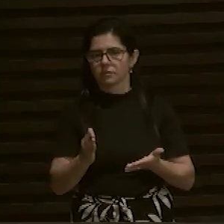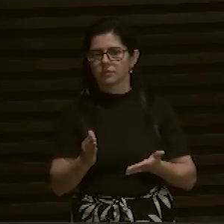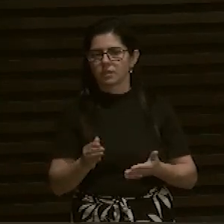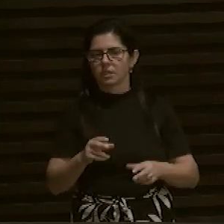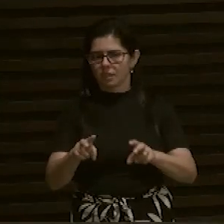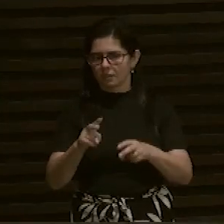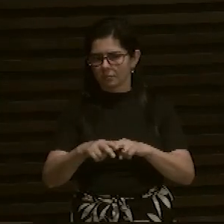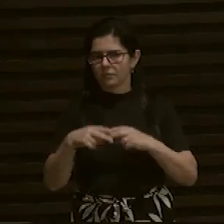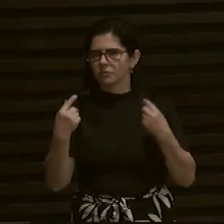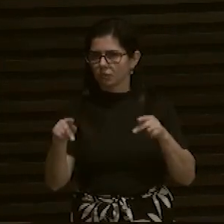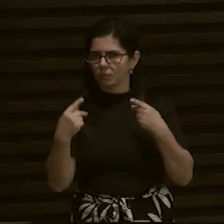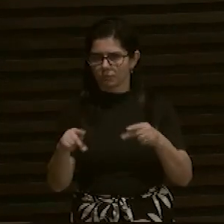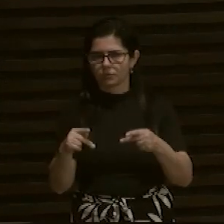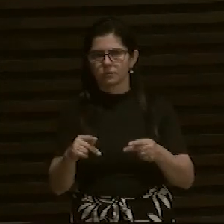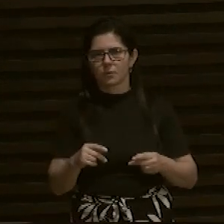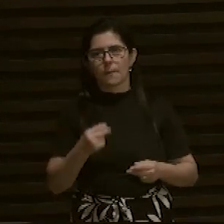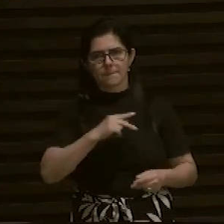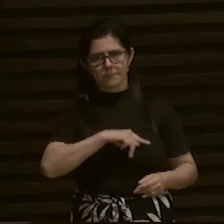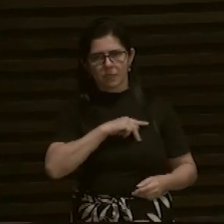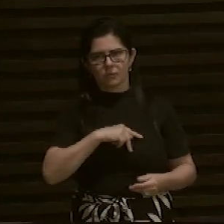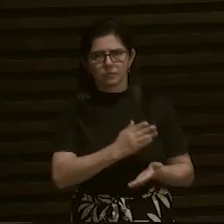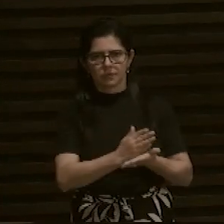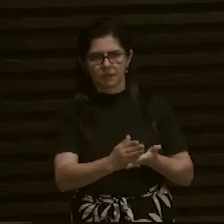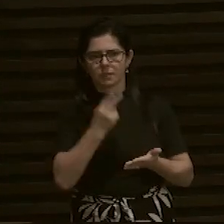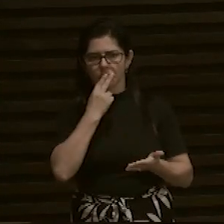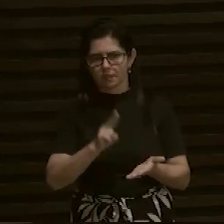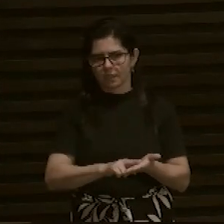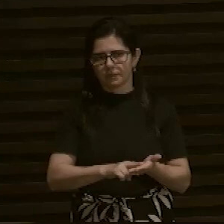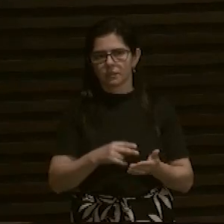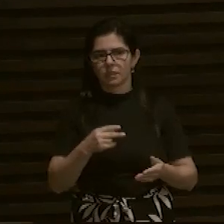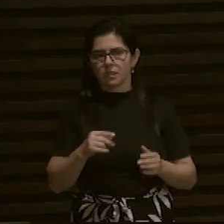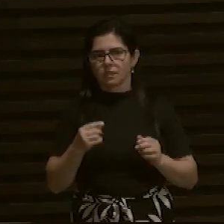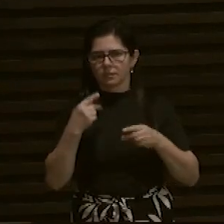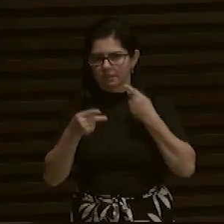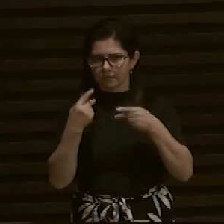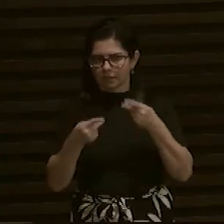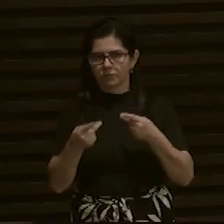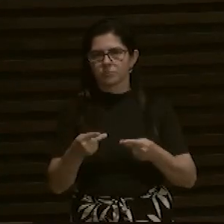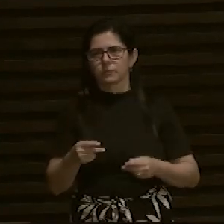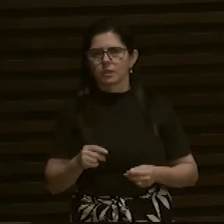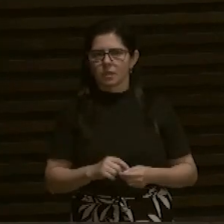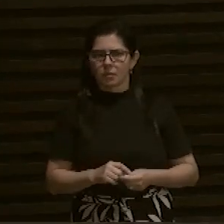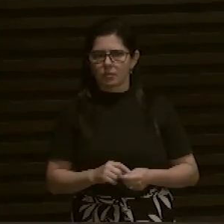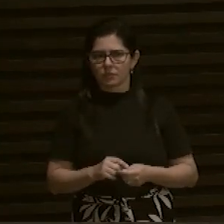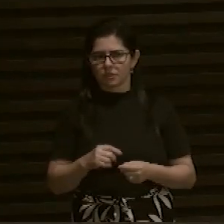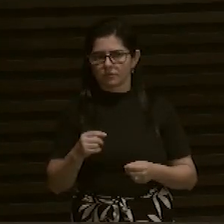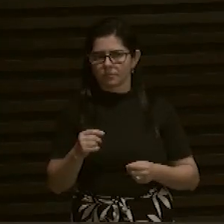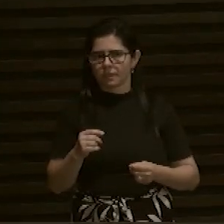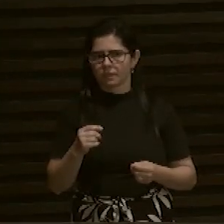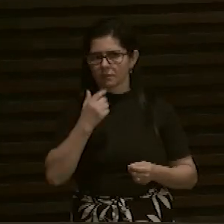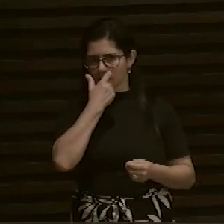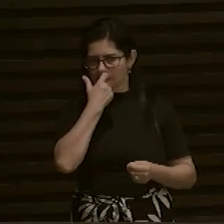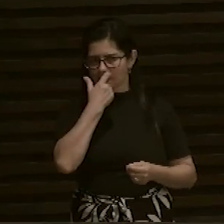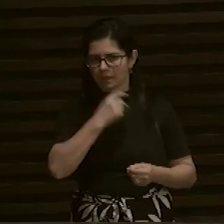Paulo começa a carta logo falando isso, e até dá a entender que isso foi uma grande motivação para ele escrever. Então, porque Paulo estava lá, em